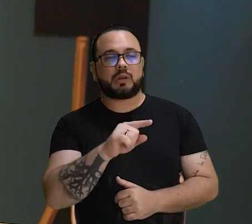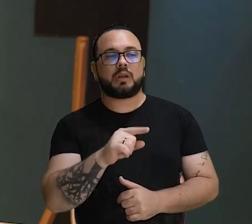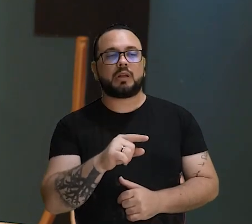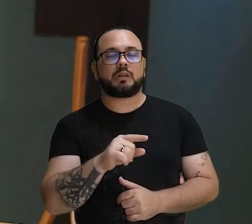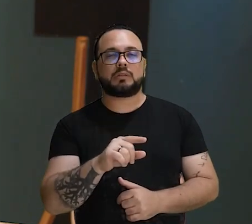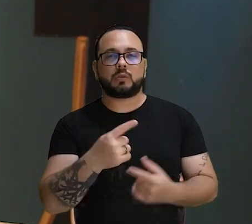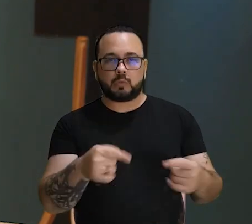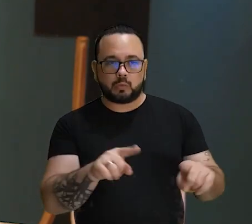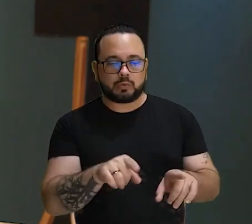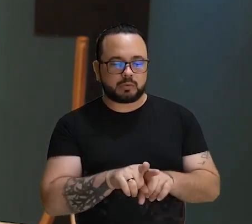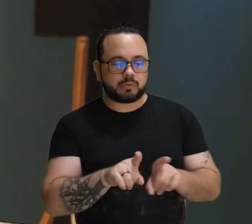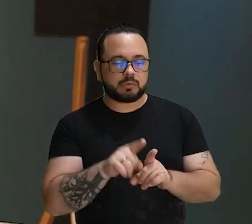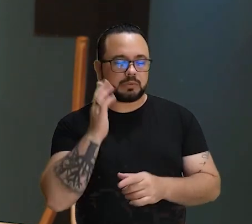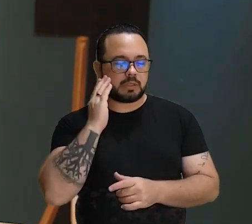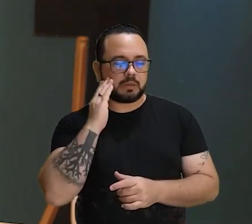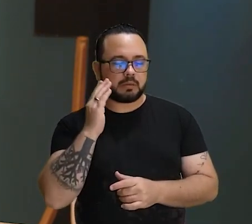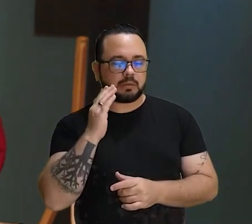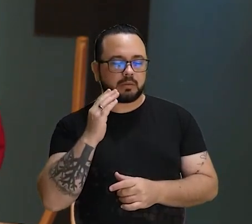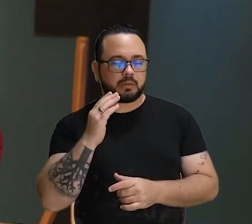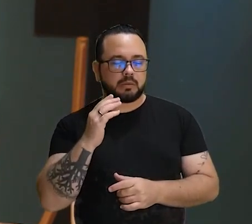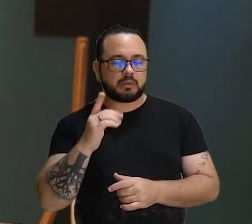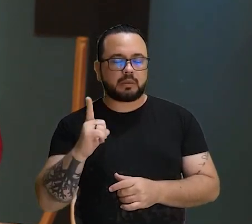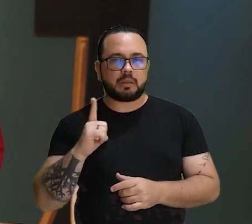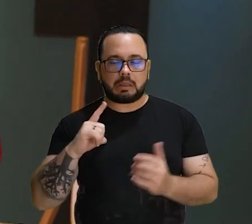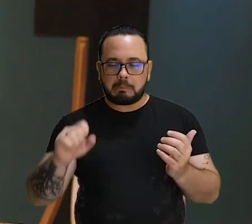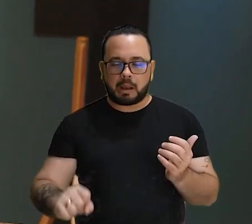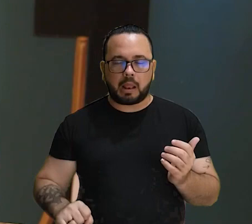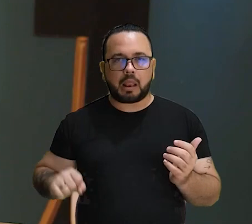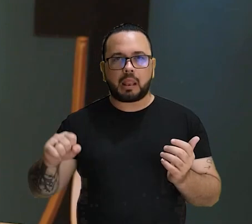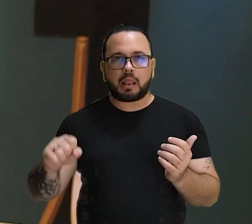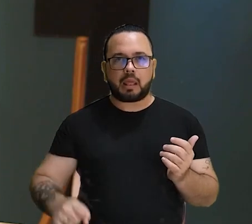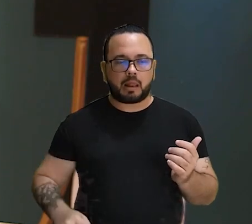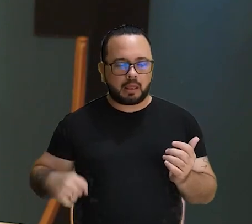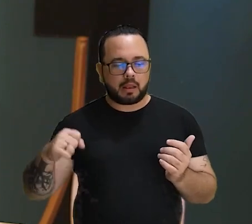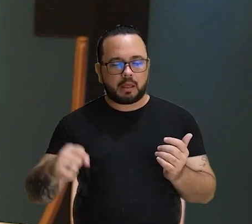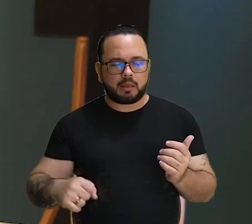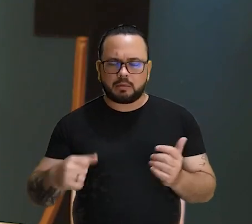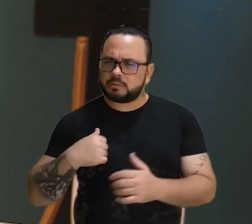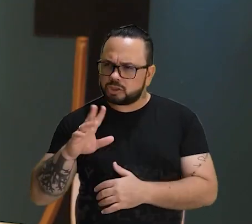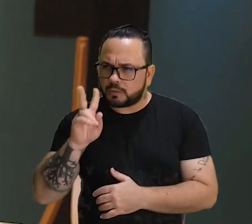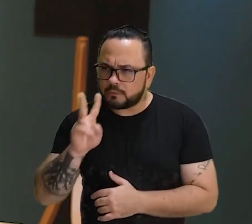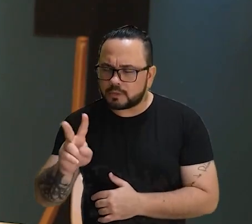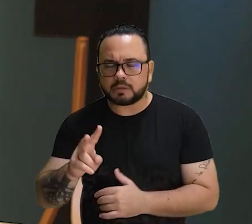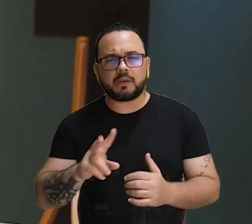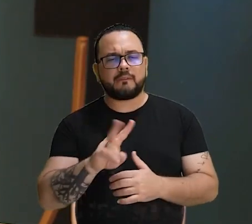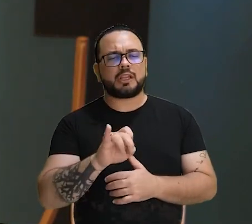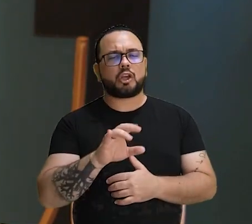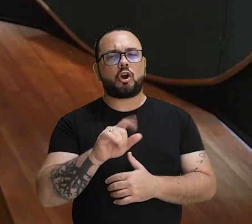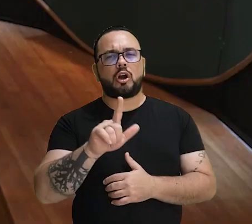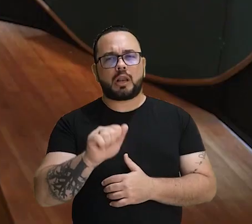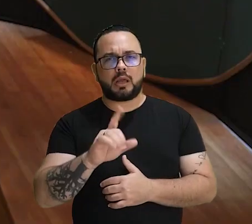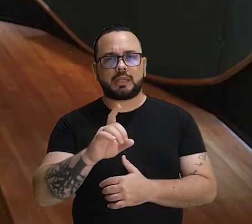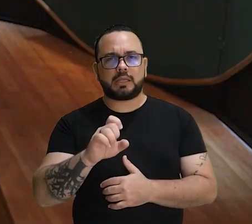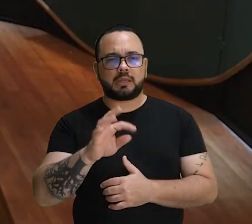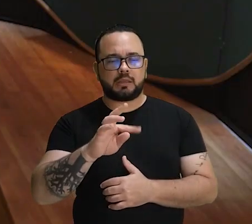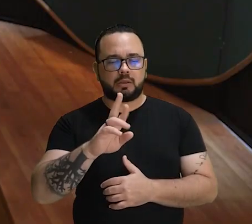Ele toca aquilo, não sei se você viu, um instrumento que chama viola de roda. É um instrumento que tem uma manivelinha, assim, que acho tem que eu umas... já vi isso. Como que é o nome? Viola de